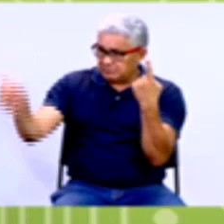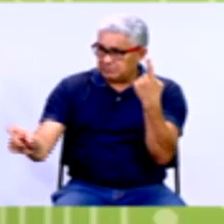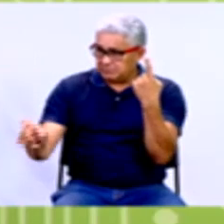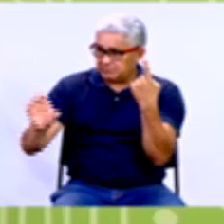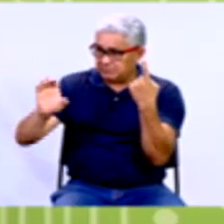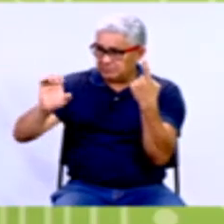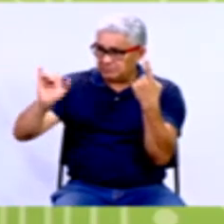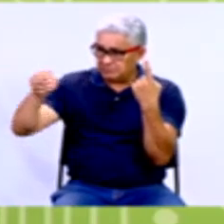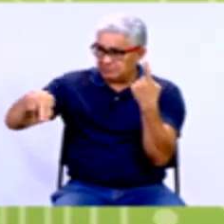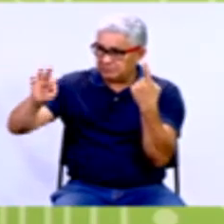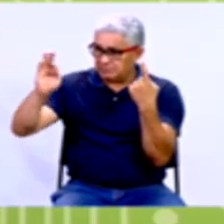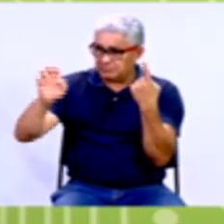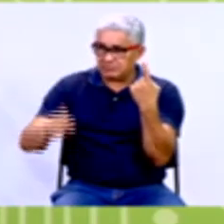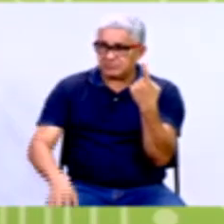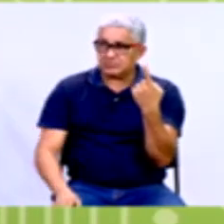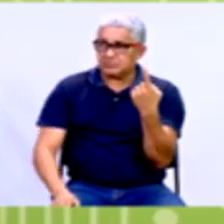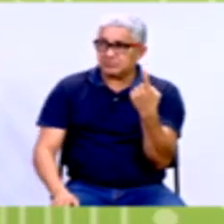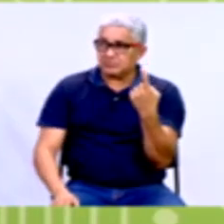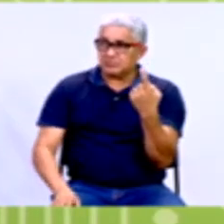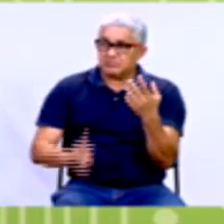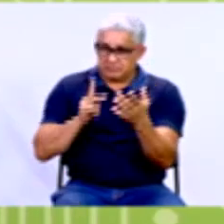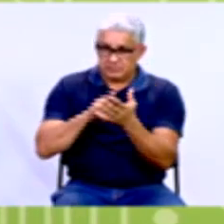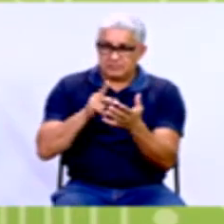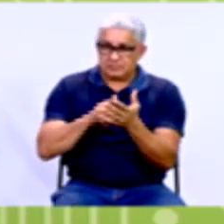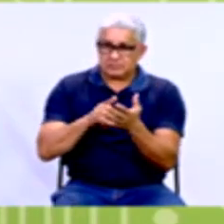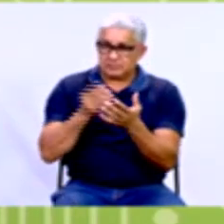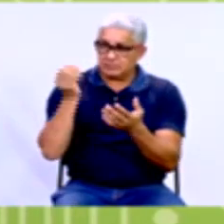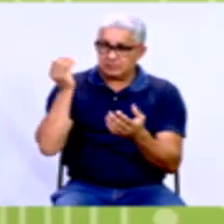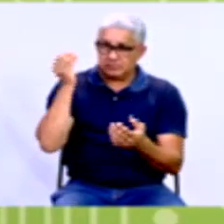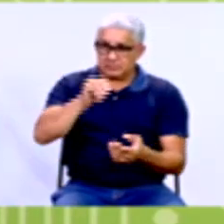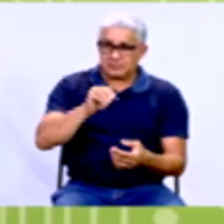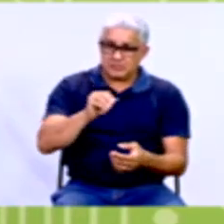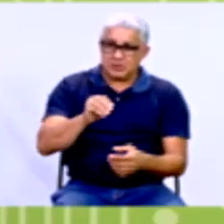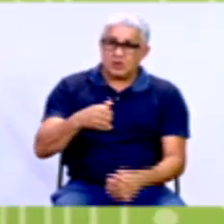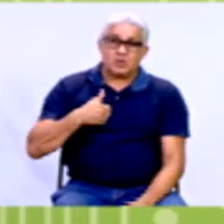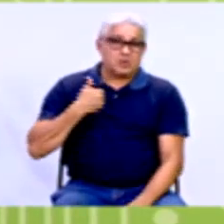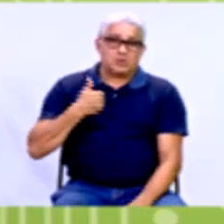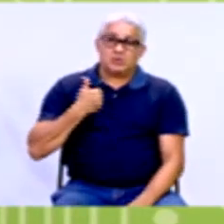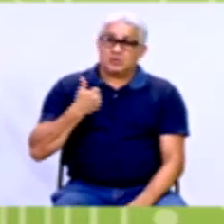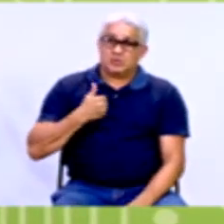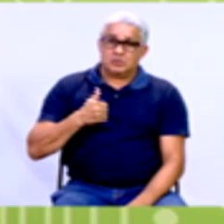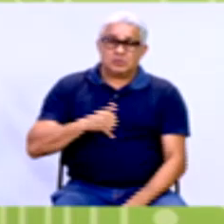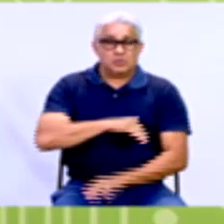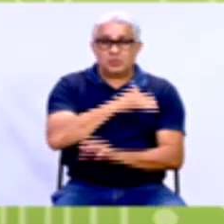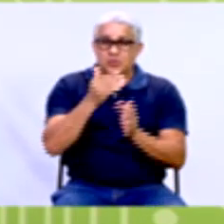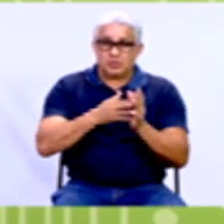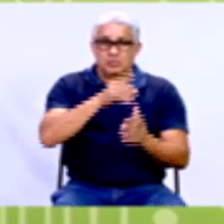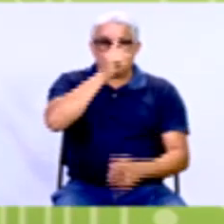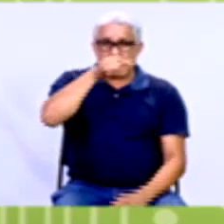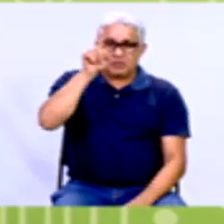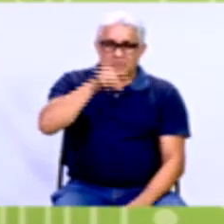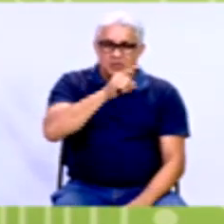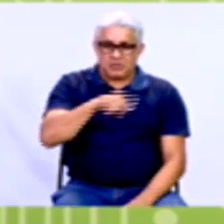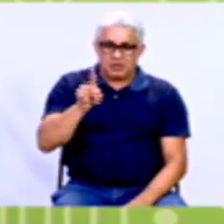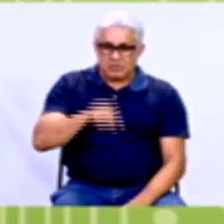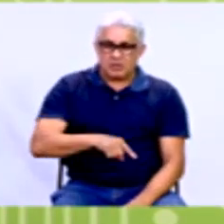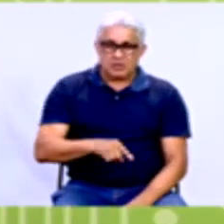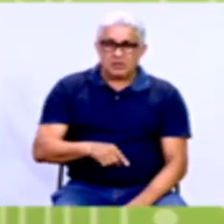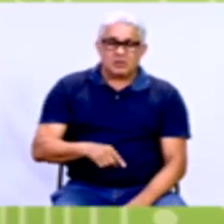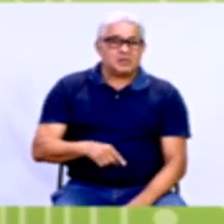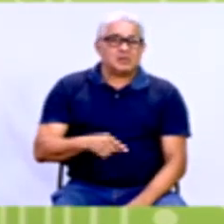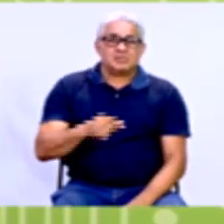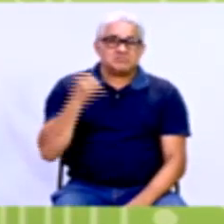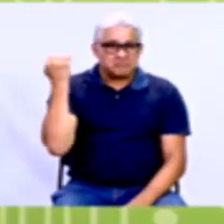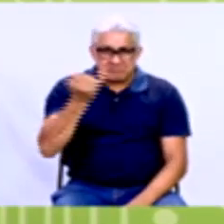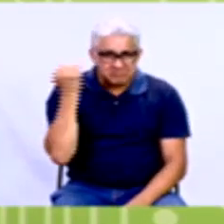pessoa que estava respondendo realmente colocava lá era a idade, o resto era tudo de assinalar. Então é muito importante, é pouco importante, é